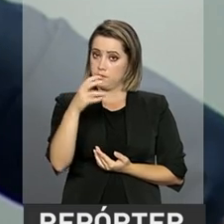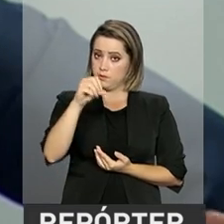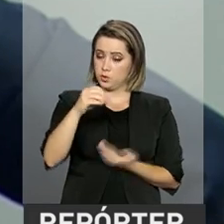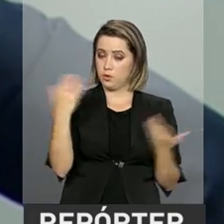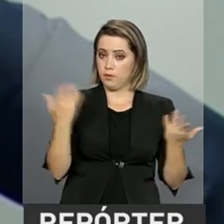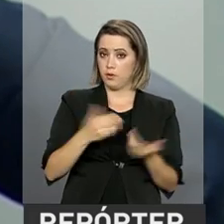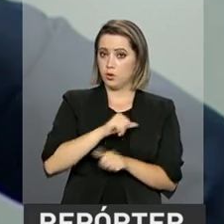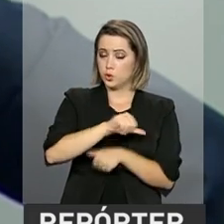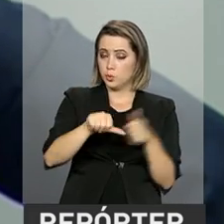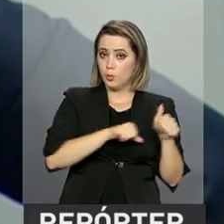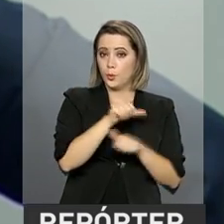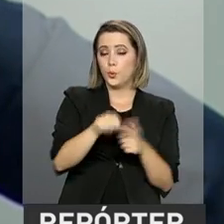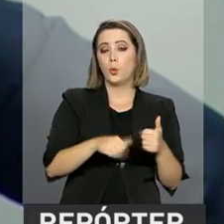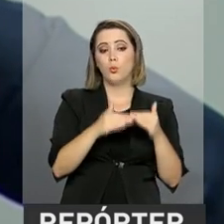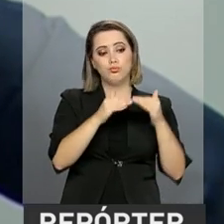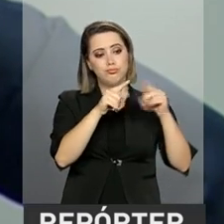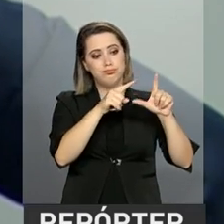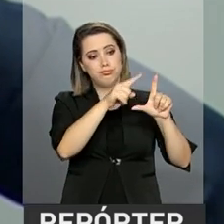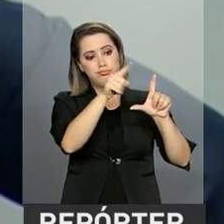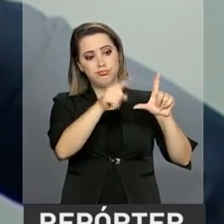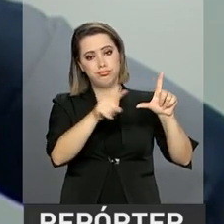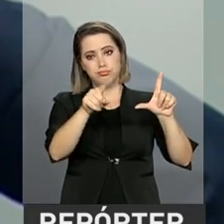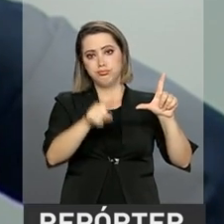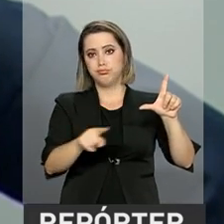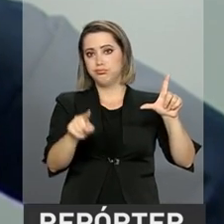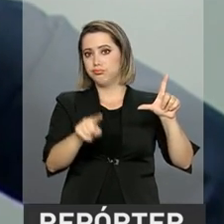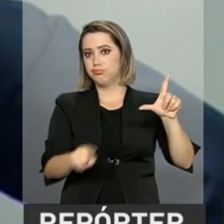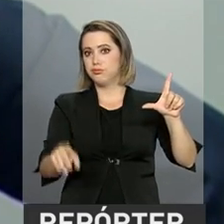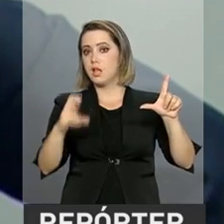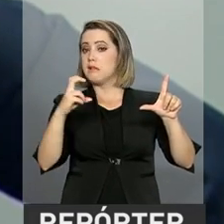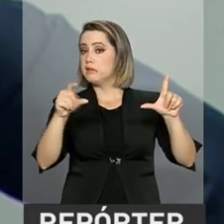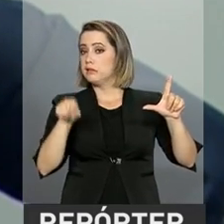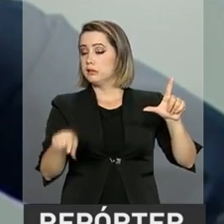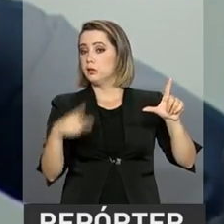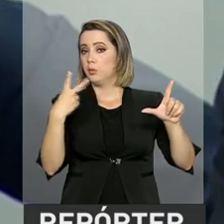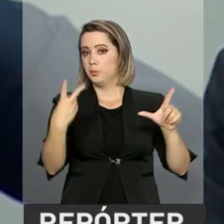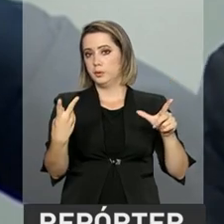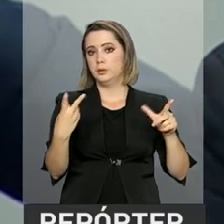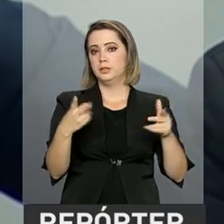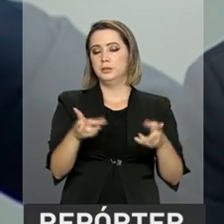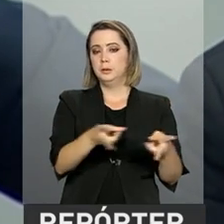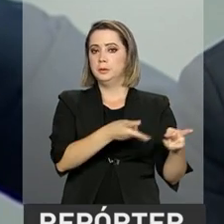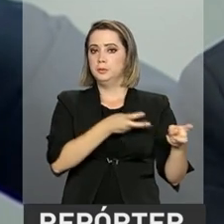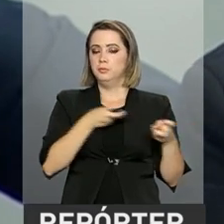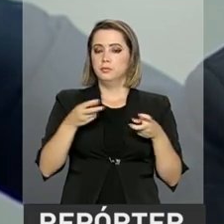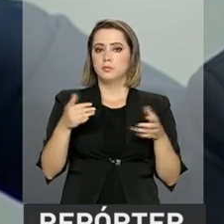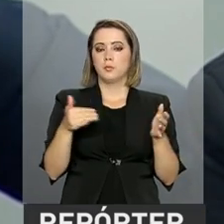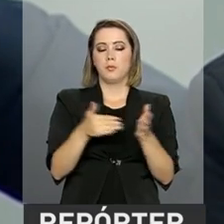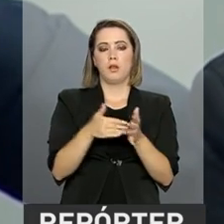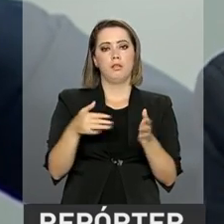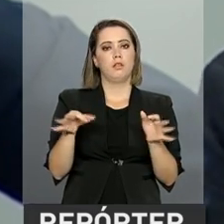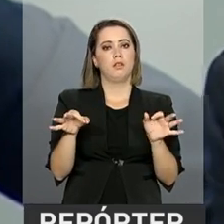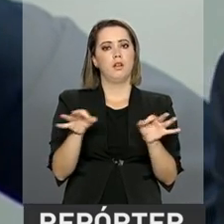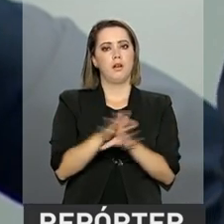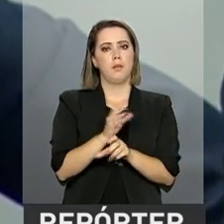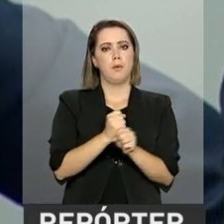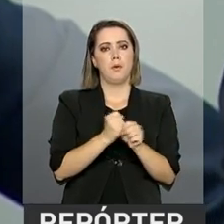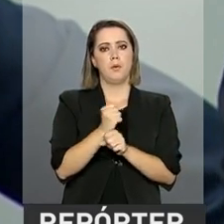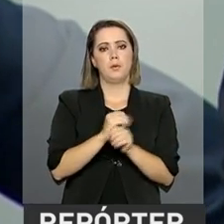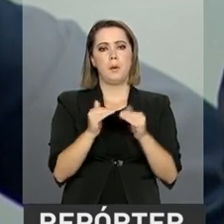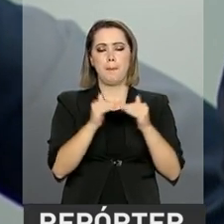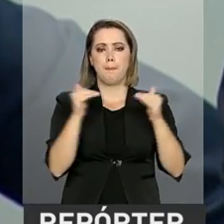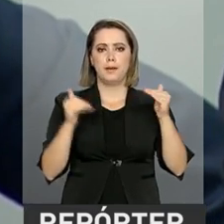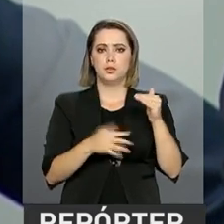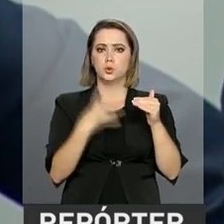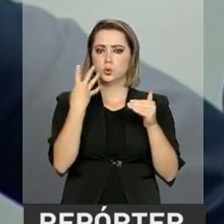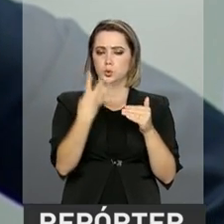5 pon qualquer coisa 5.2 não é e a a a projeção é que ao final do ano nós estaremos abaixo de quatro